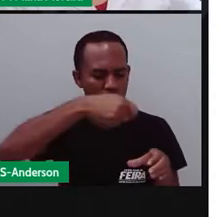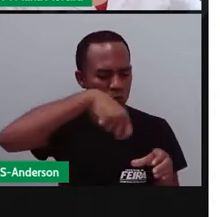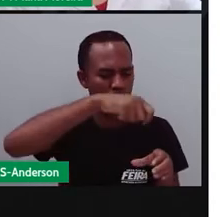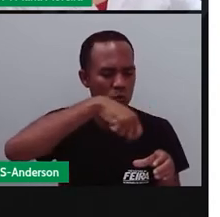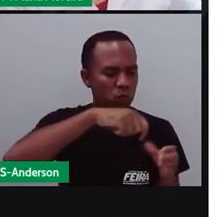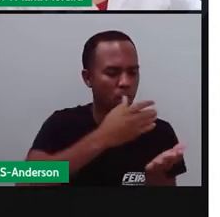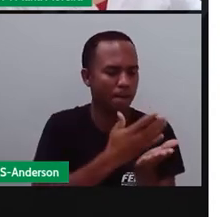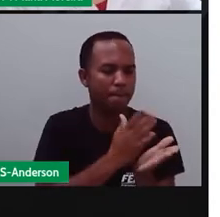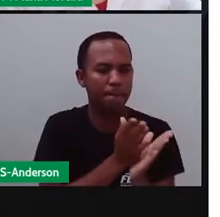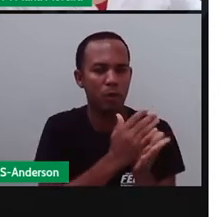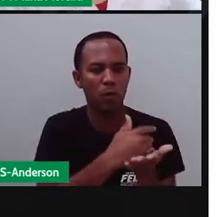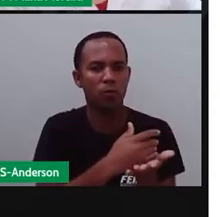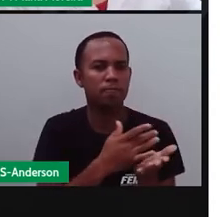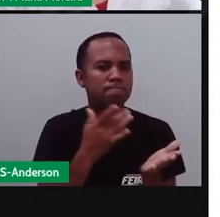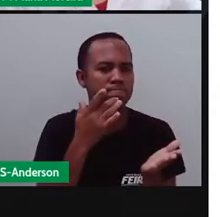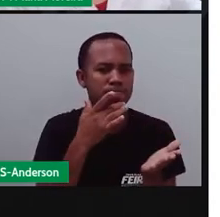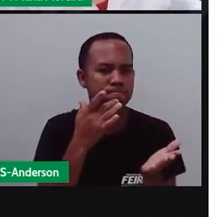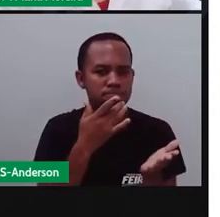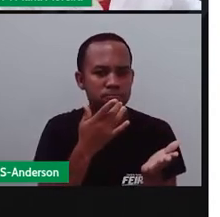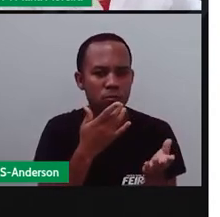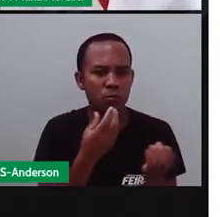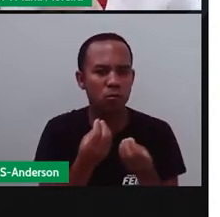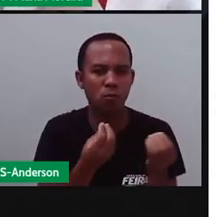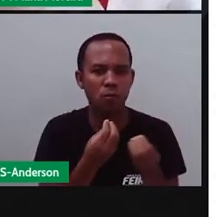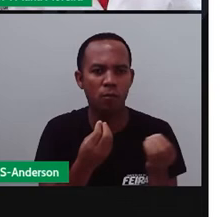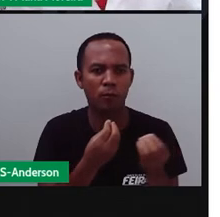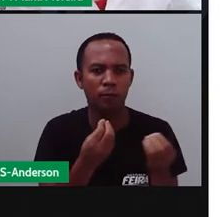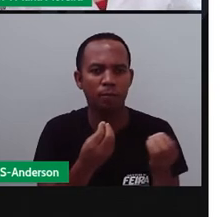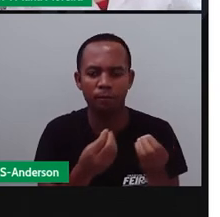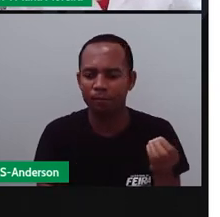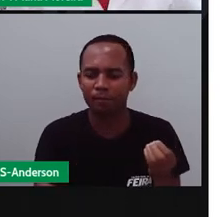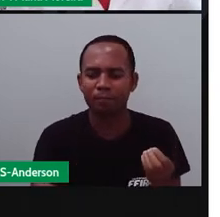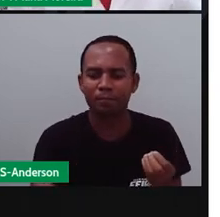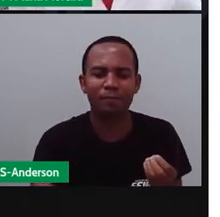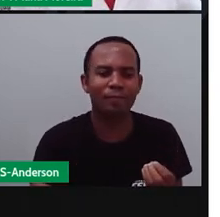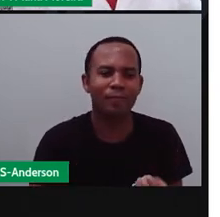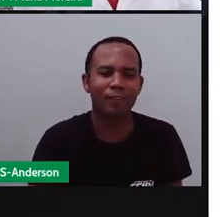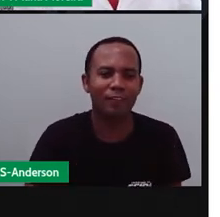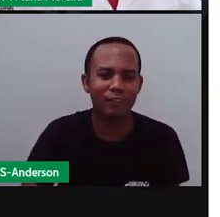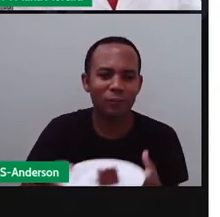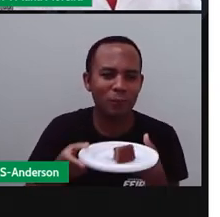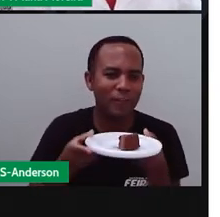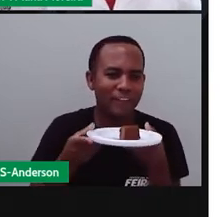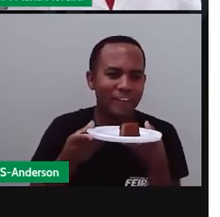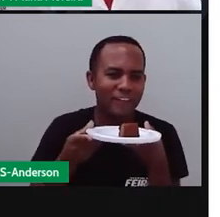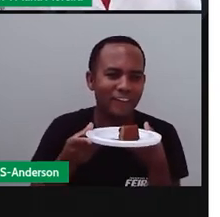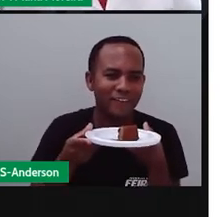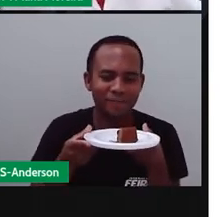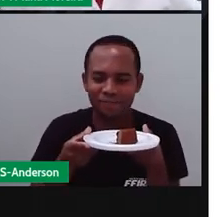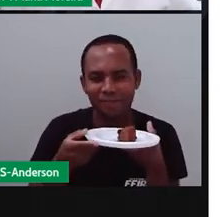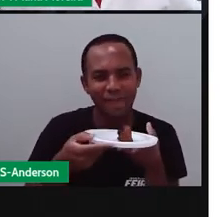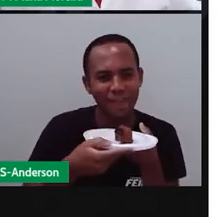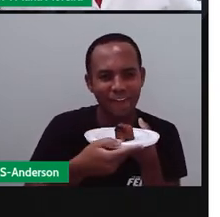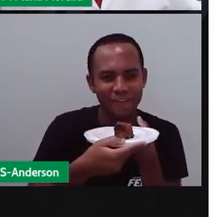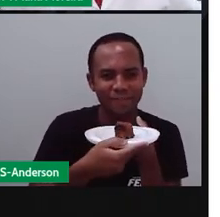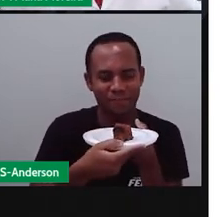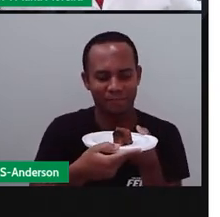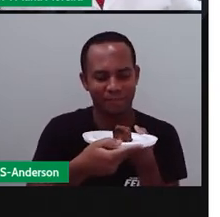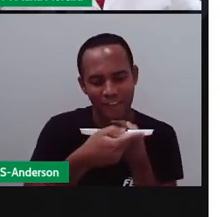Um bolo ou uma torta. Não é isso? Tipo, aquele bolo que Anderson degustou. Tá comendo aí,